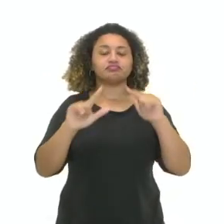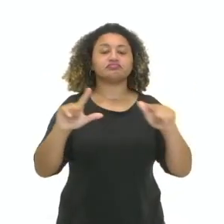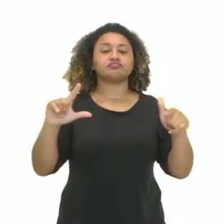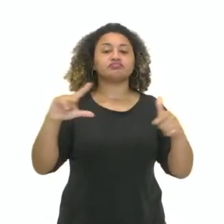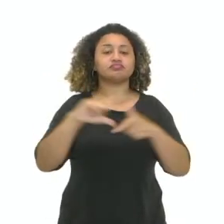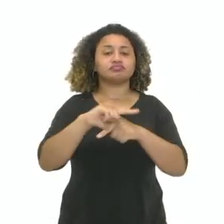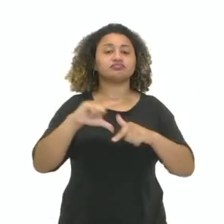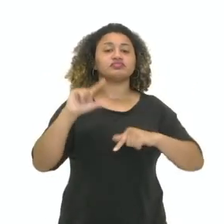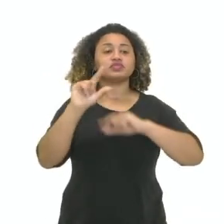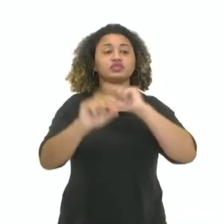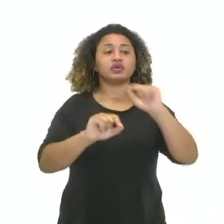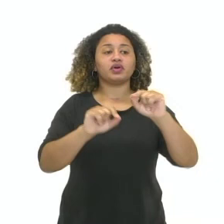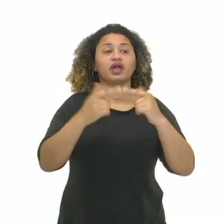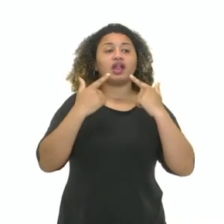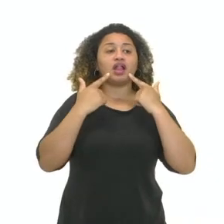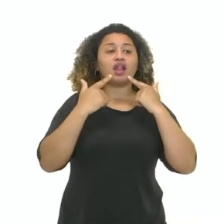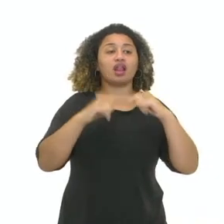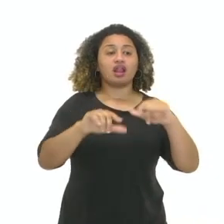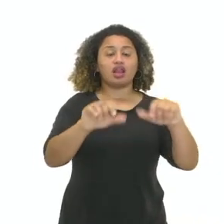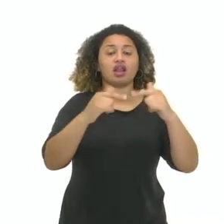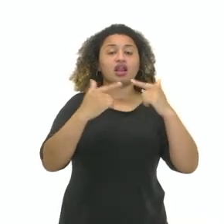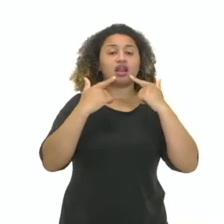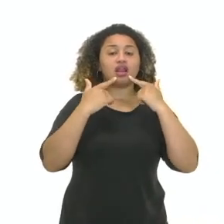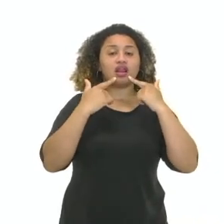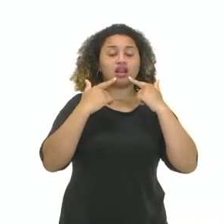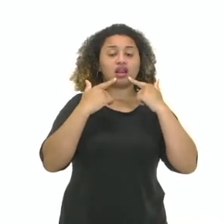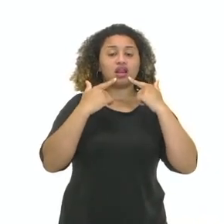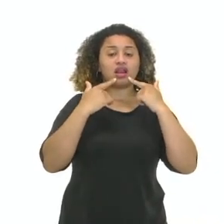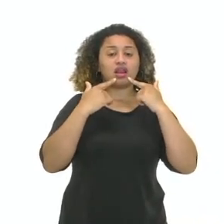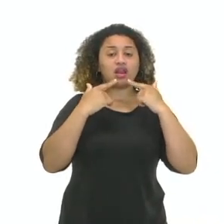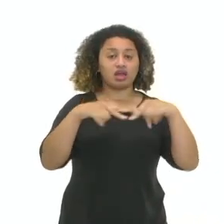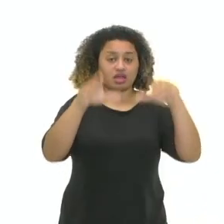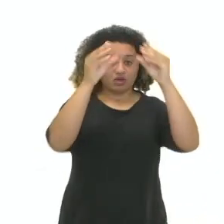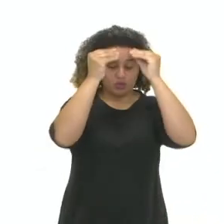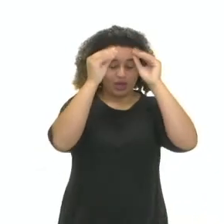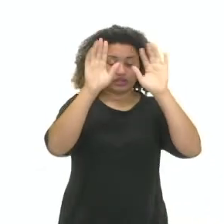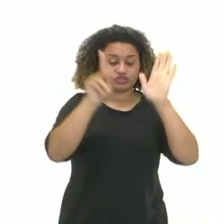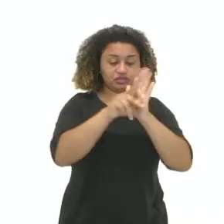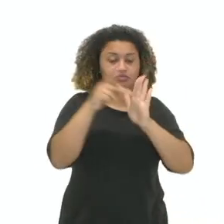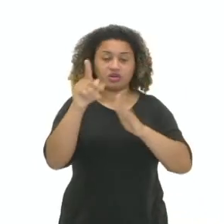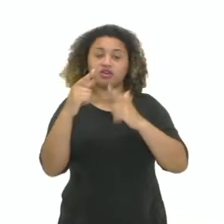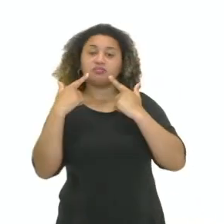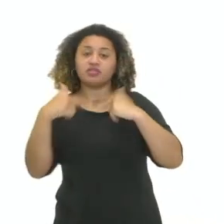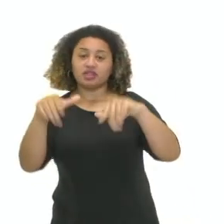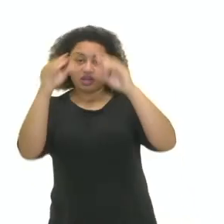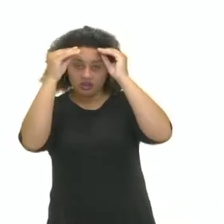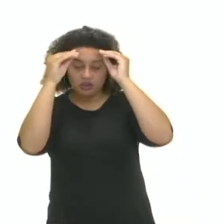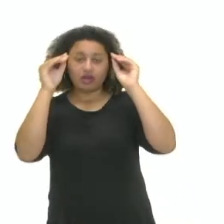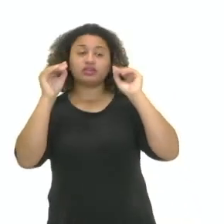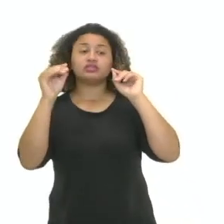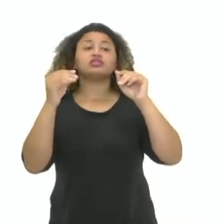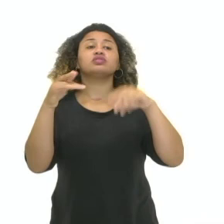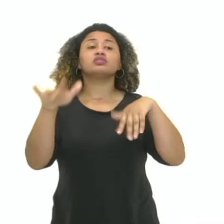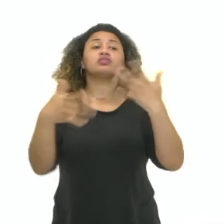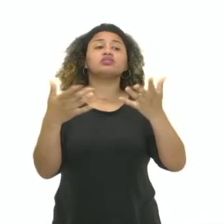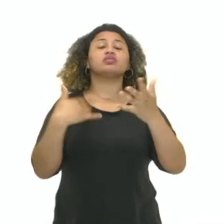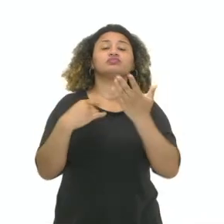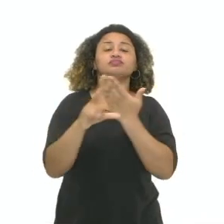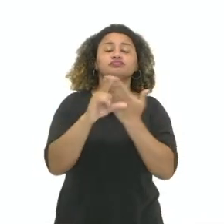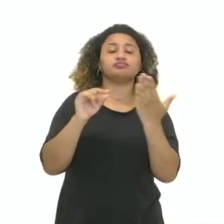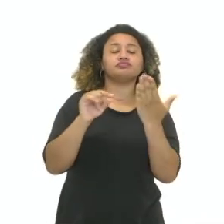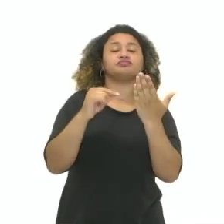a linguagem se debruçar sobre a própria linguagem. Então, quando é que o autor nos conta sobre o processo